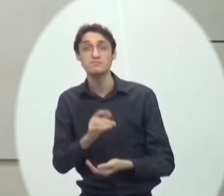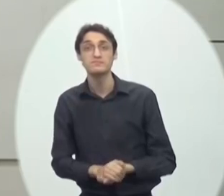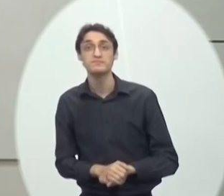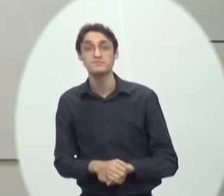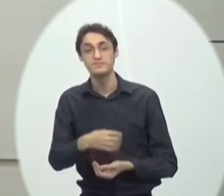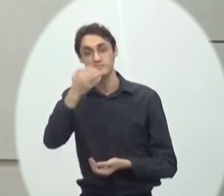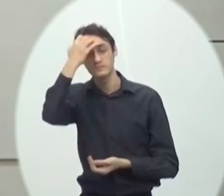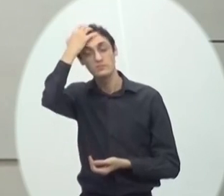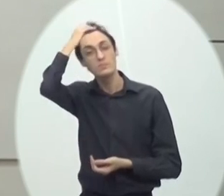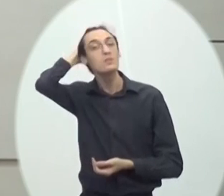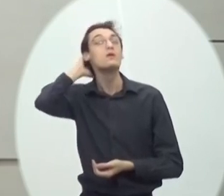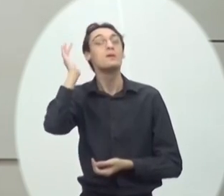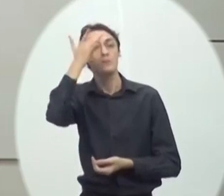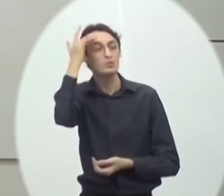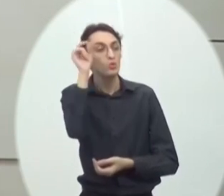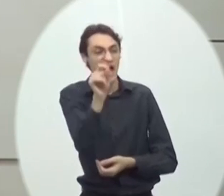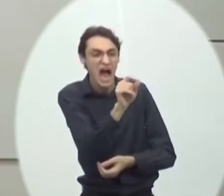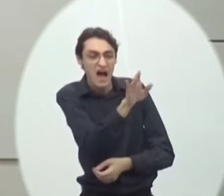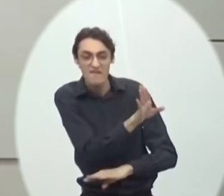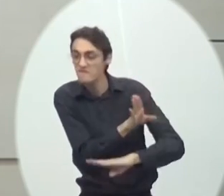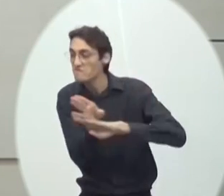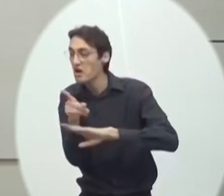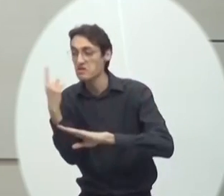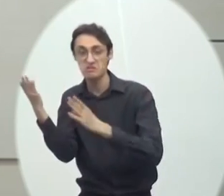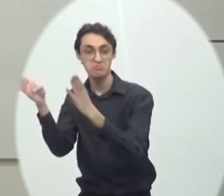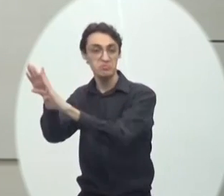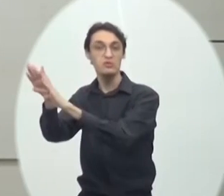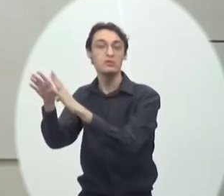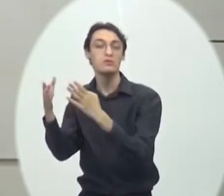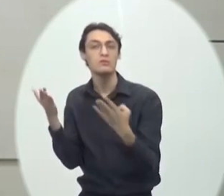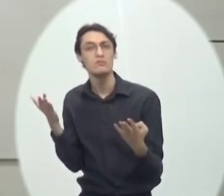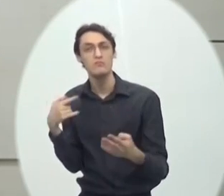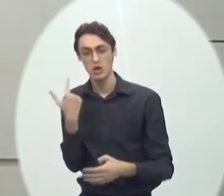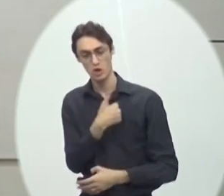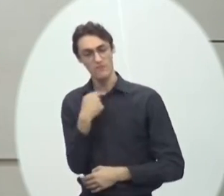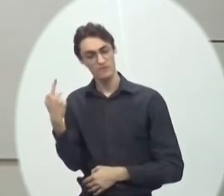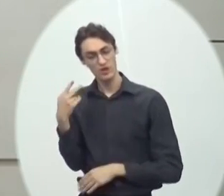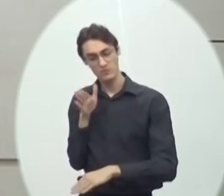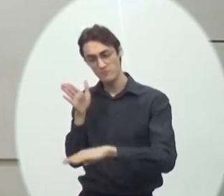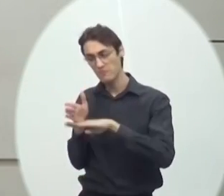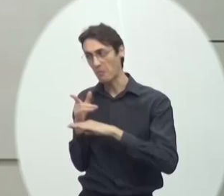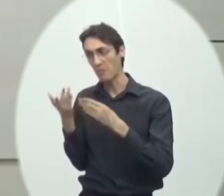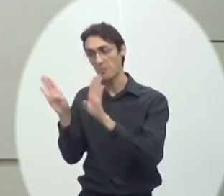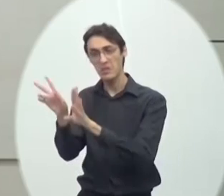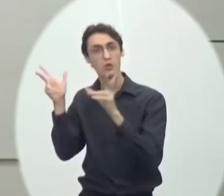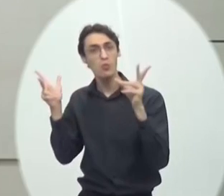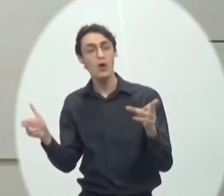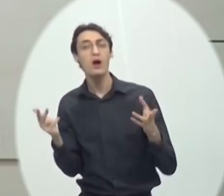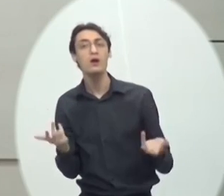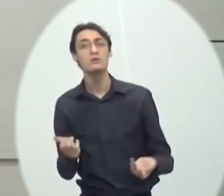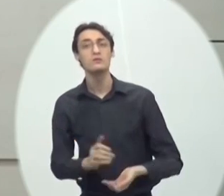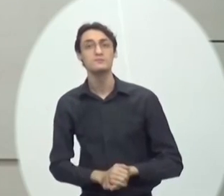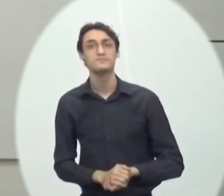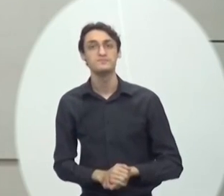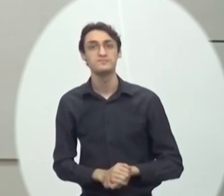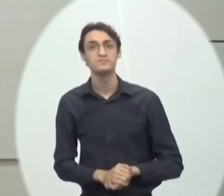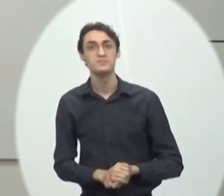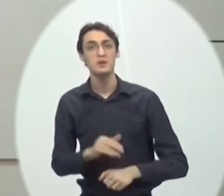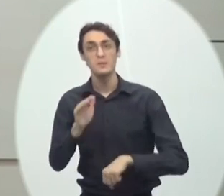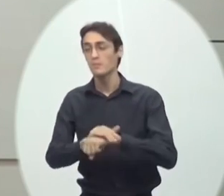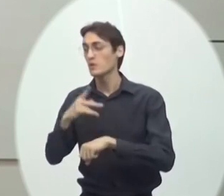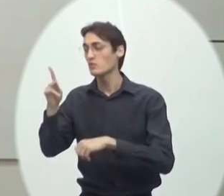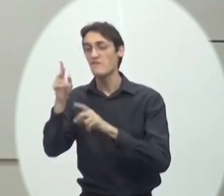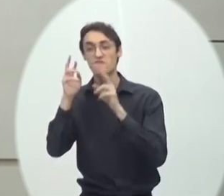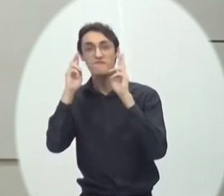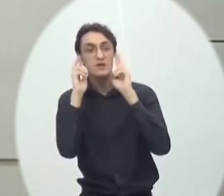contribuinte não tem como chegar. Eles simplesmente têm feito simplesmente como eles querem. Isso é